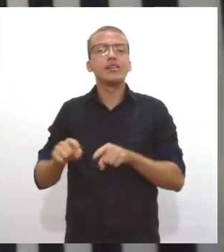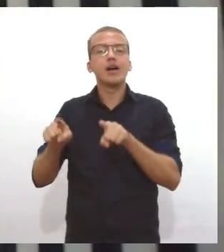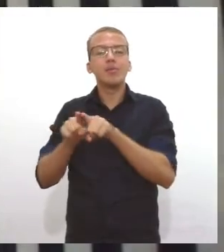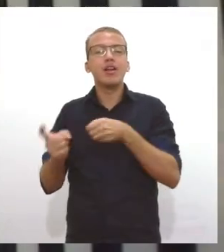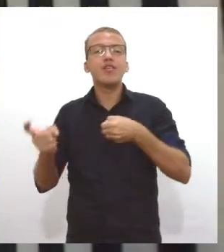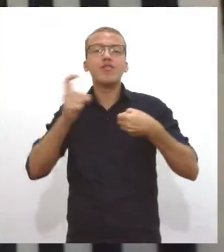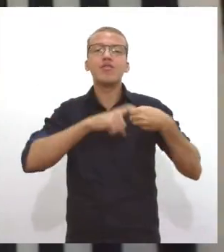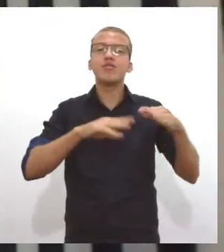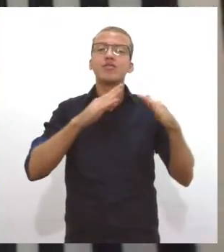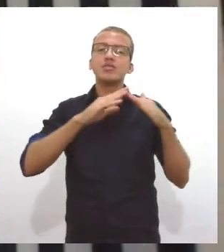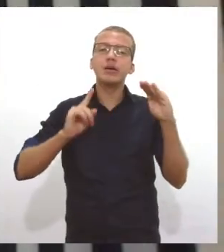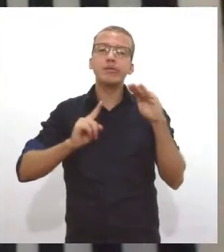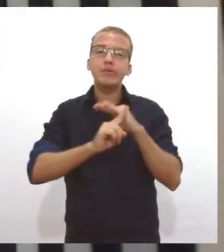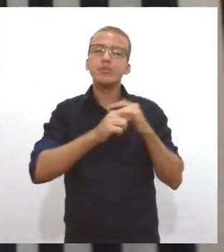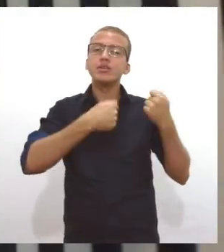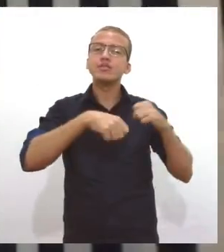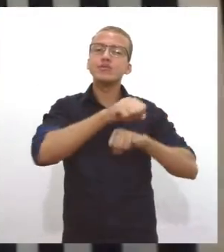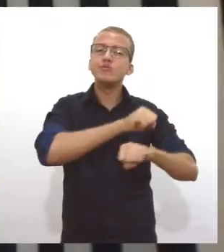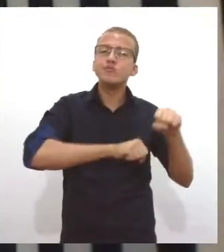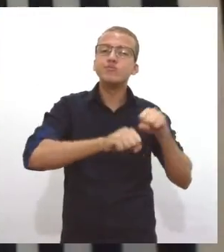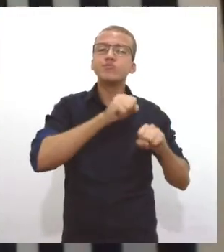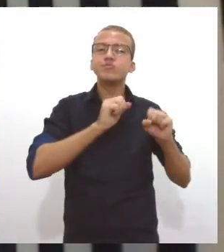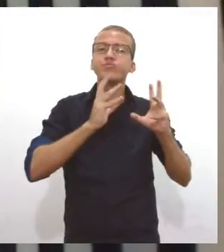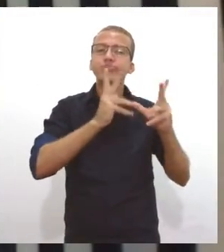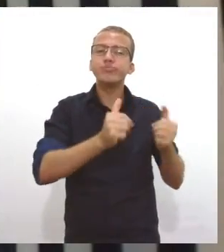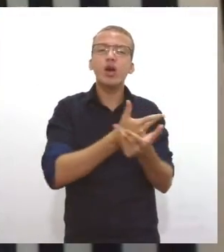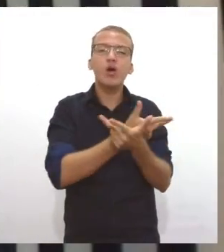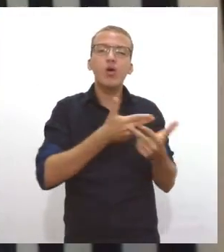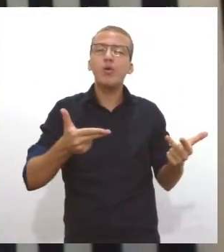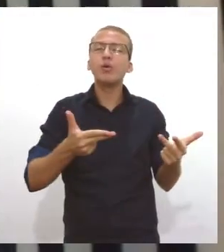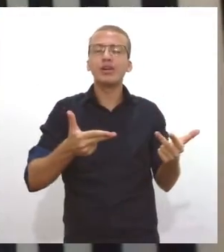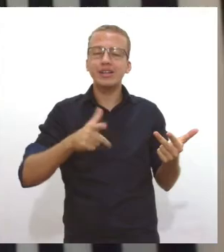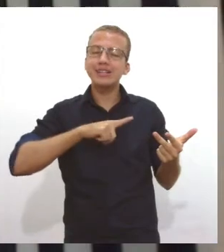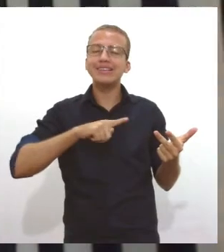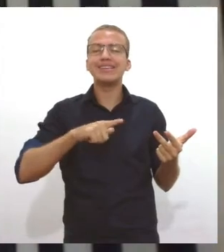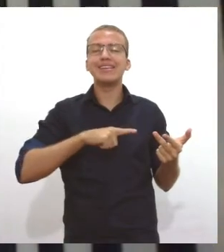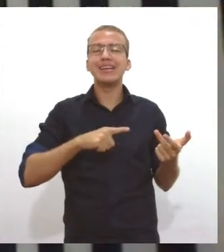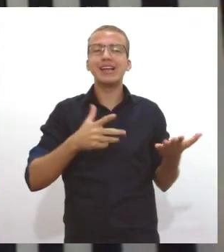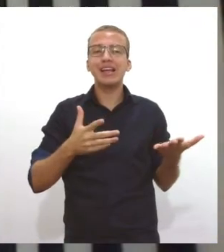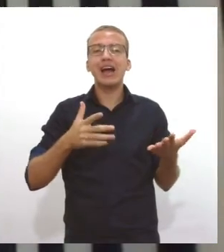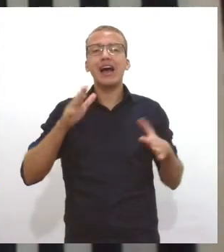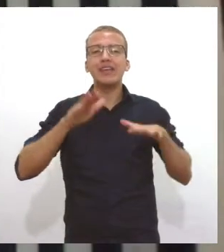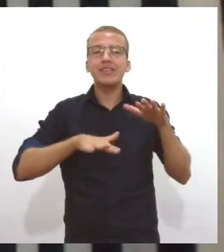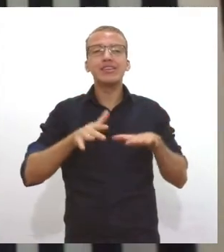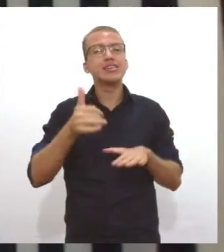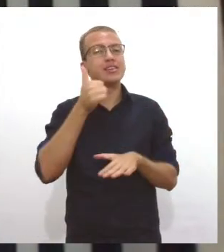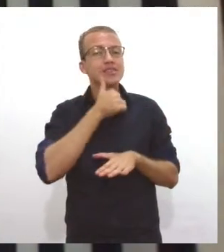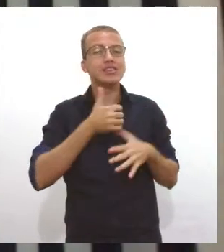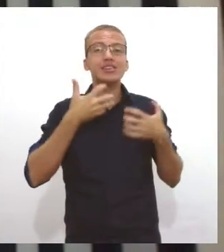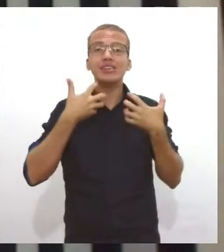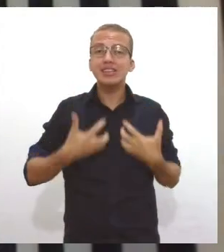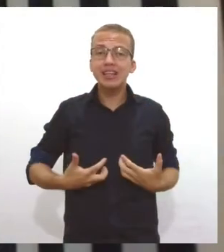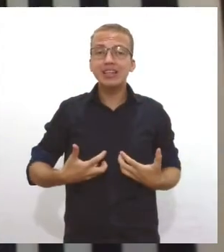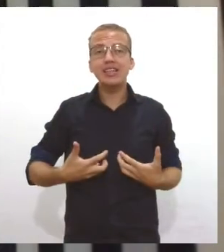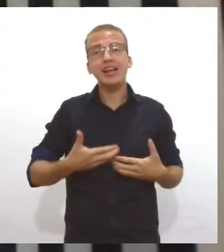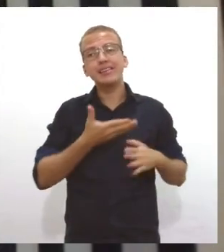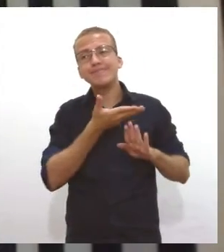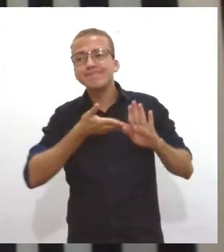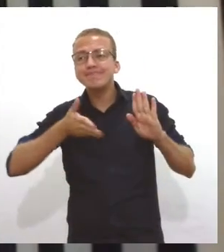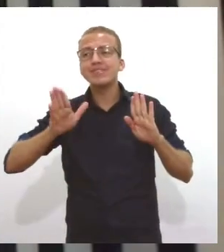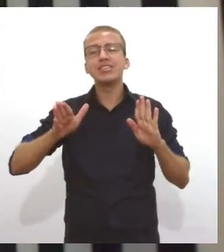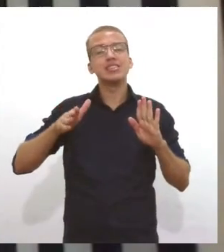a mulher então muitas mulheres acabam se sentindo cansadas para participar da vida da política e